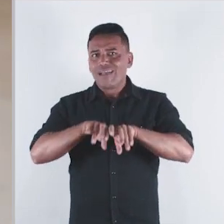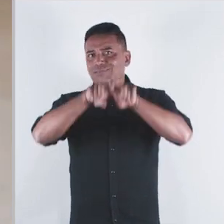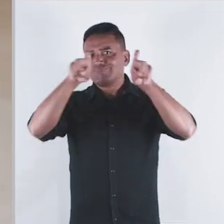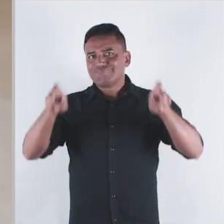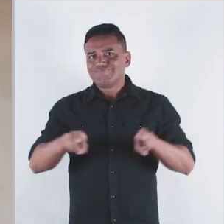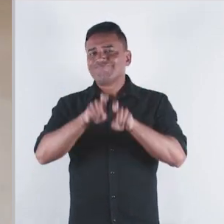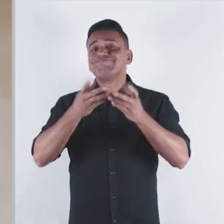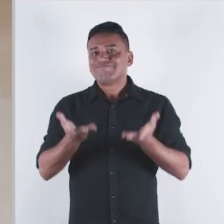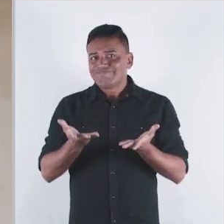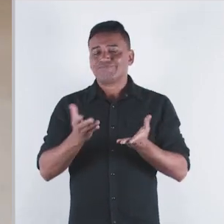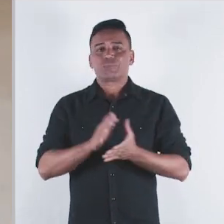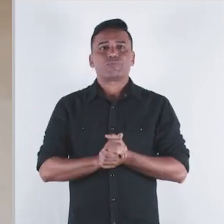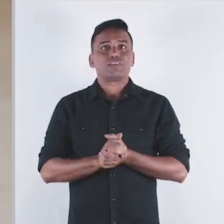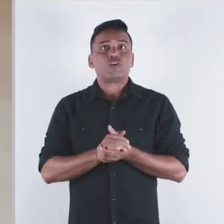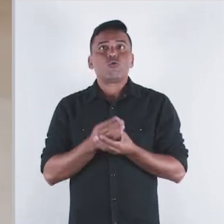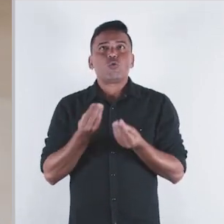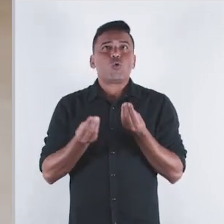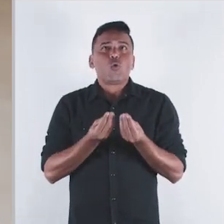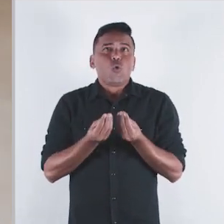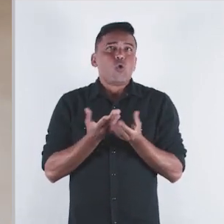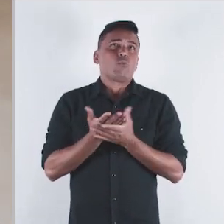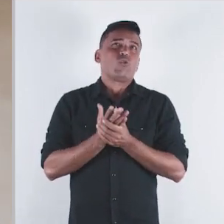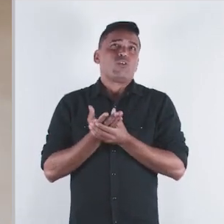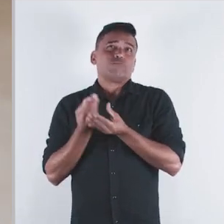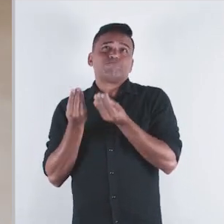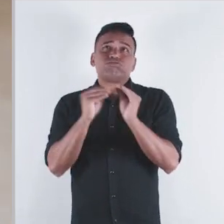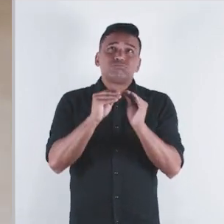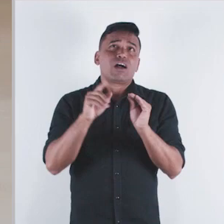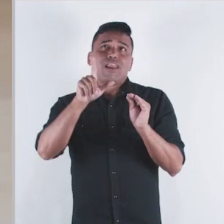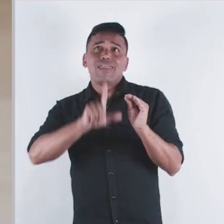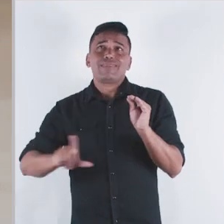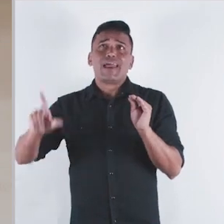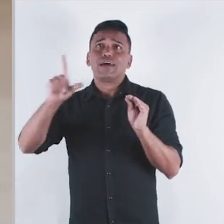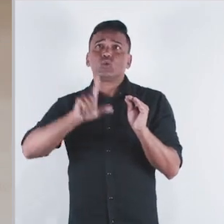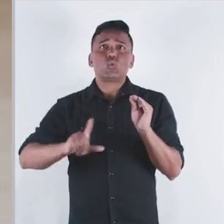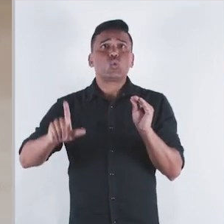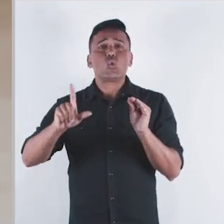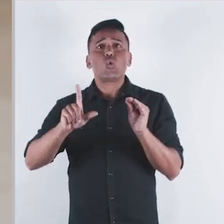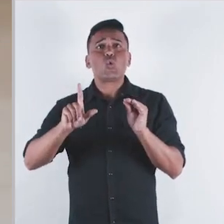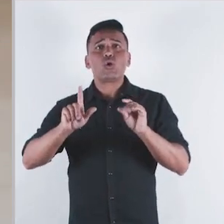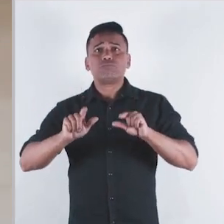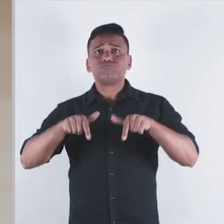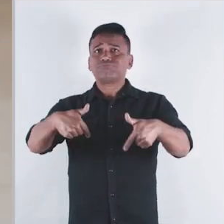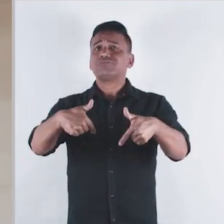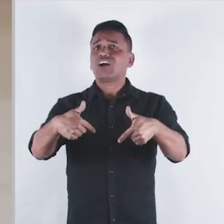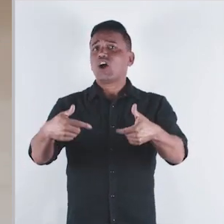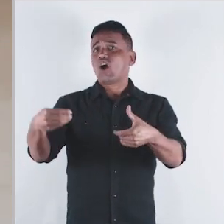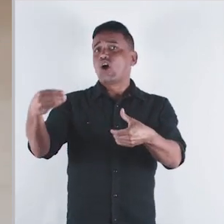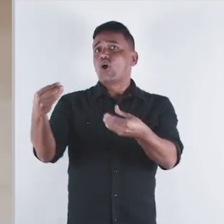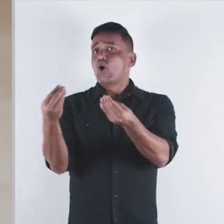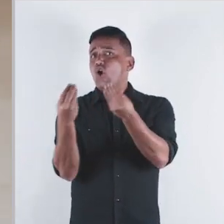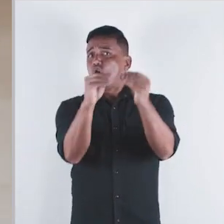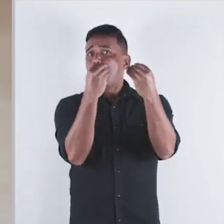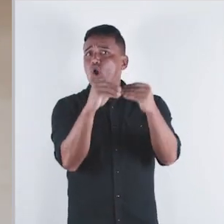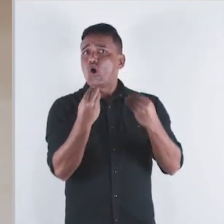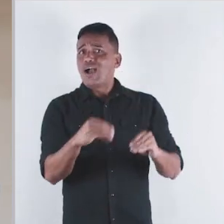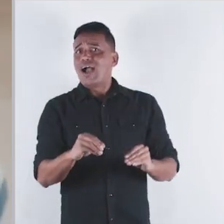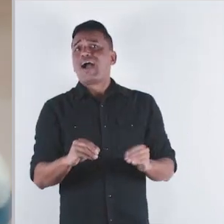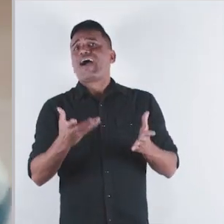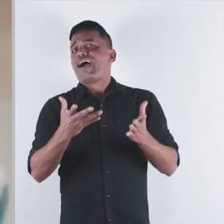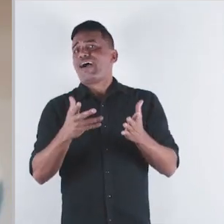será que a literatura está reagindo, está sendo criada, está sendo produzida, está sendo lida,